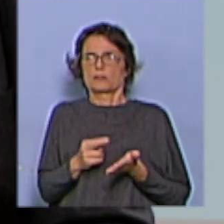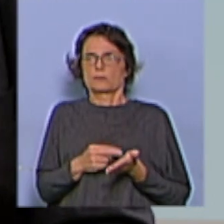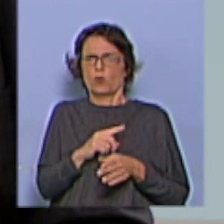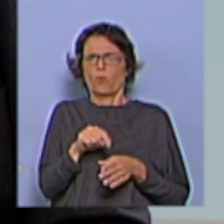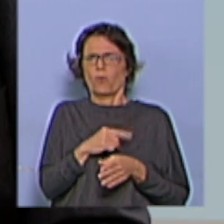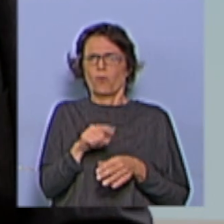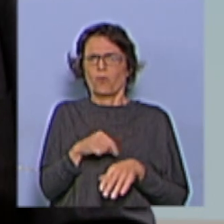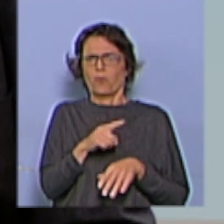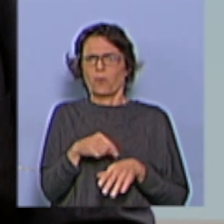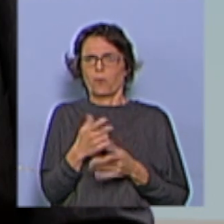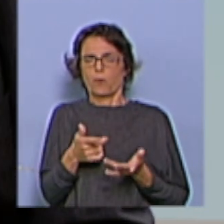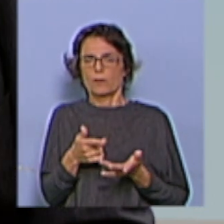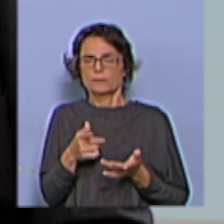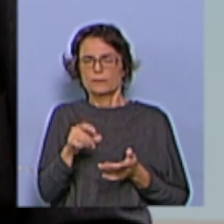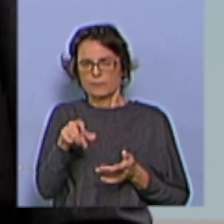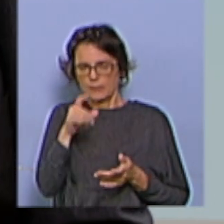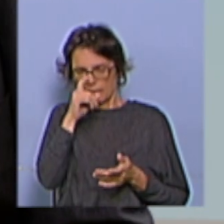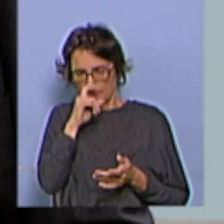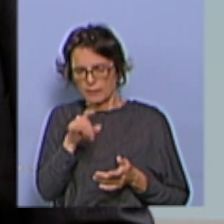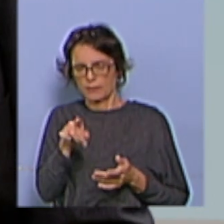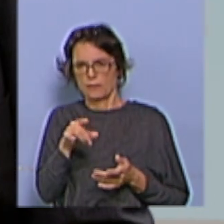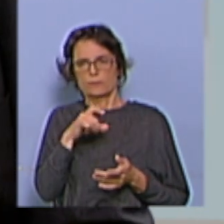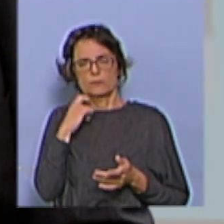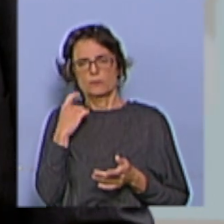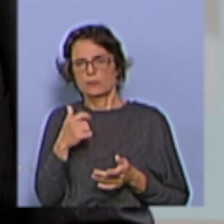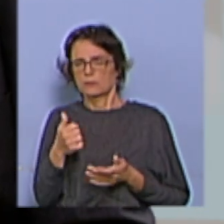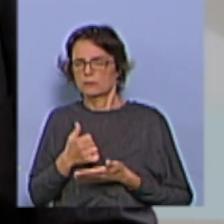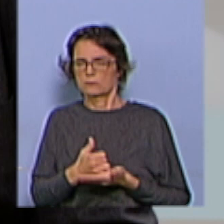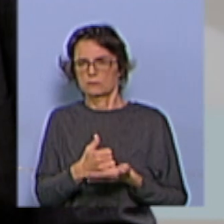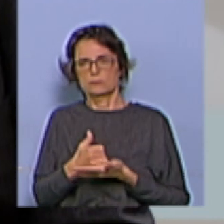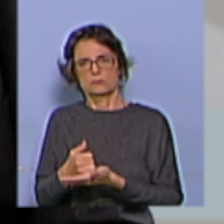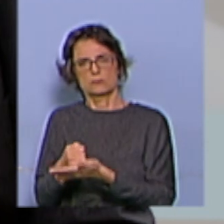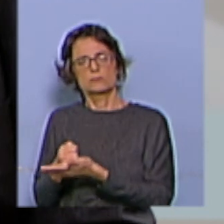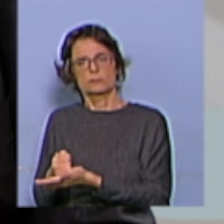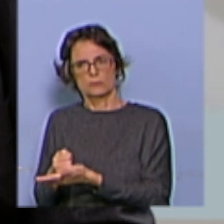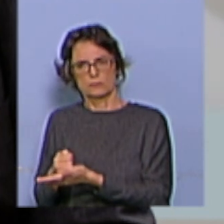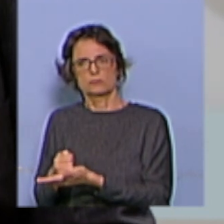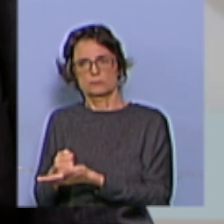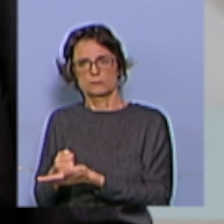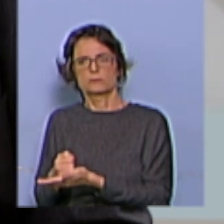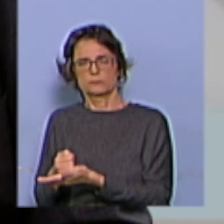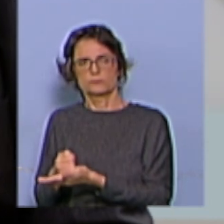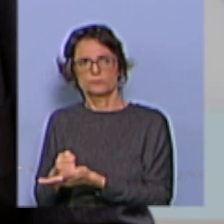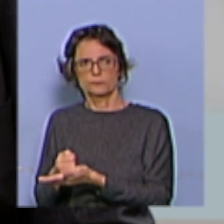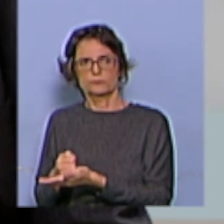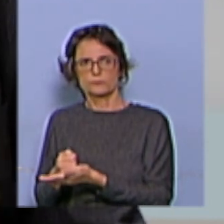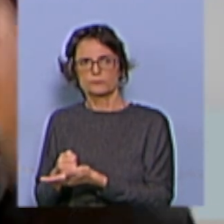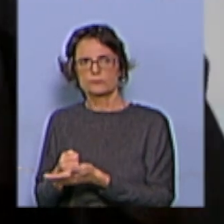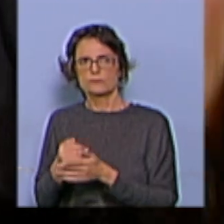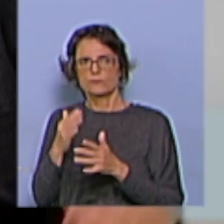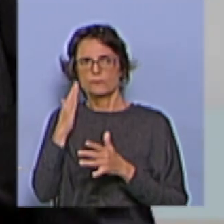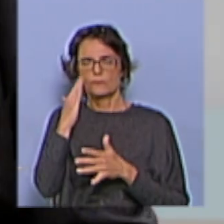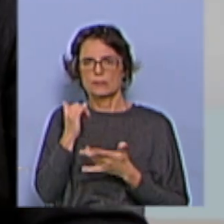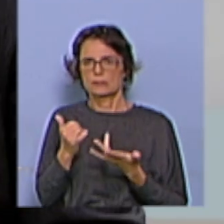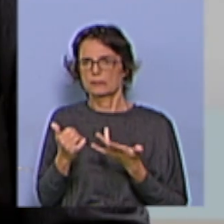E do suporte que ele tentou dar, no fundo, aos próprios profissionais e até ao nível da própria diocese, de encontrar espaço para